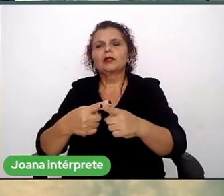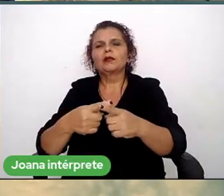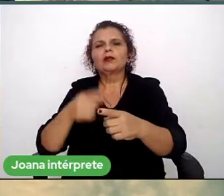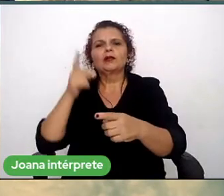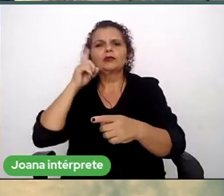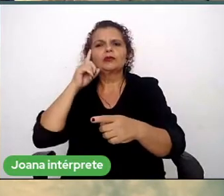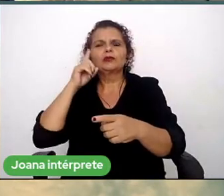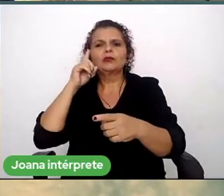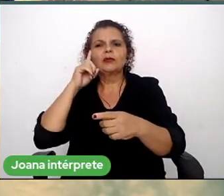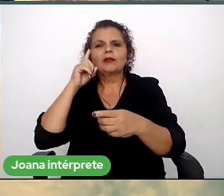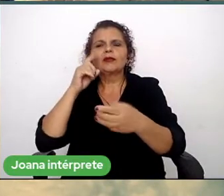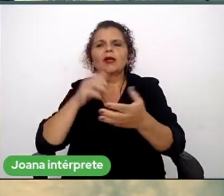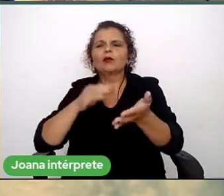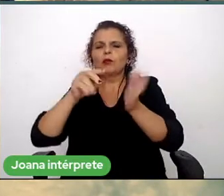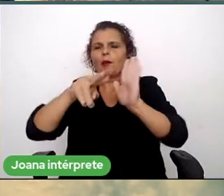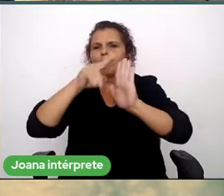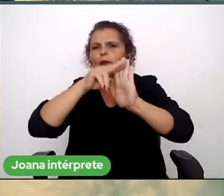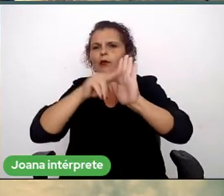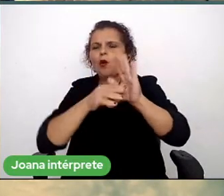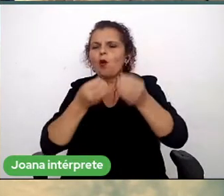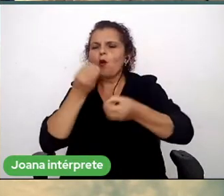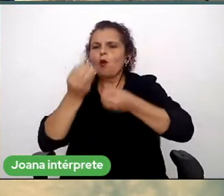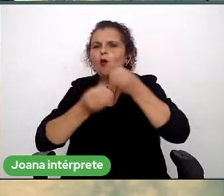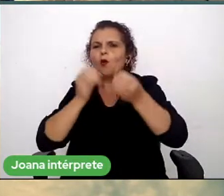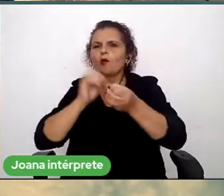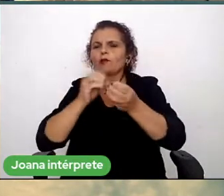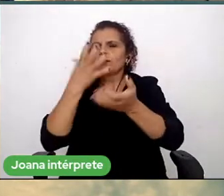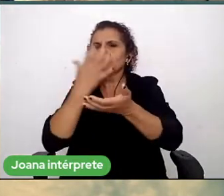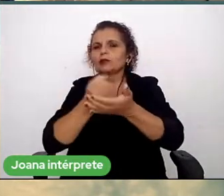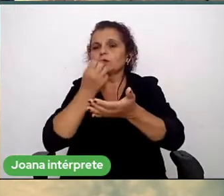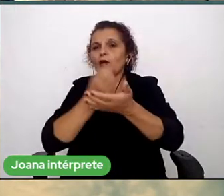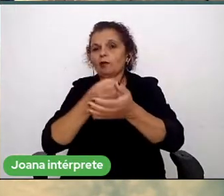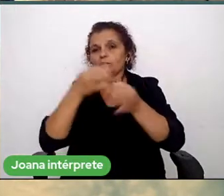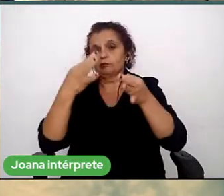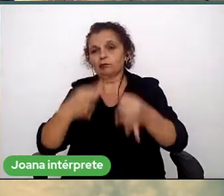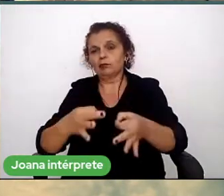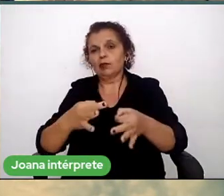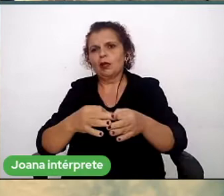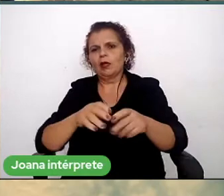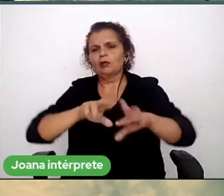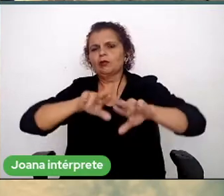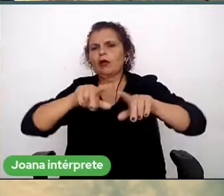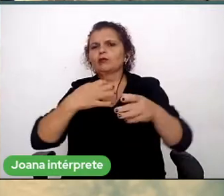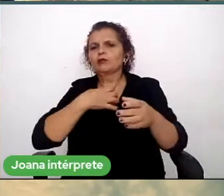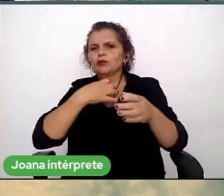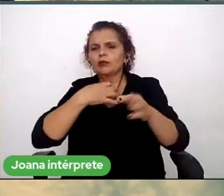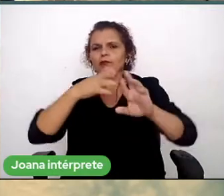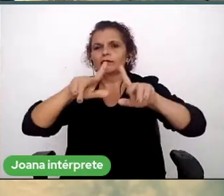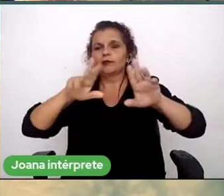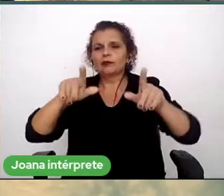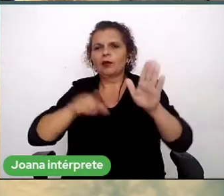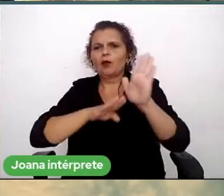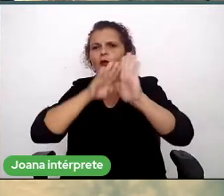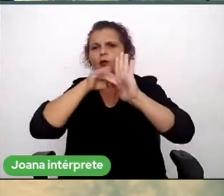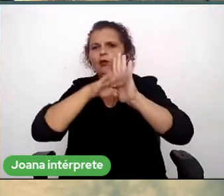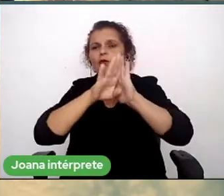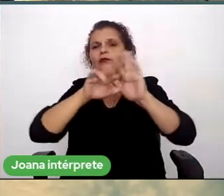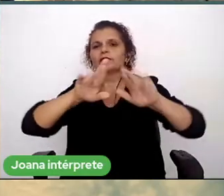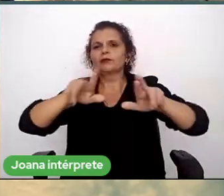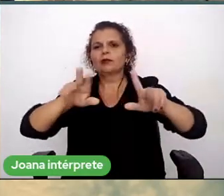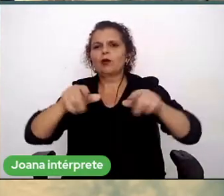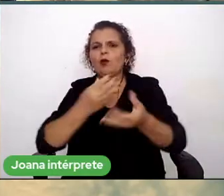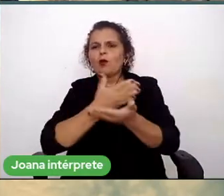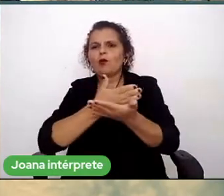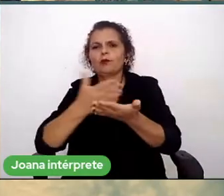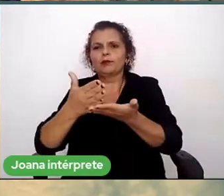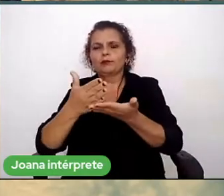de boas práticas de como a gente faz software em vários níveis diferentes e como é que surgem ele surge